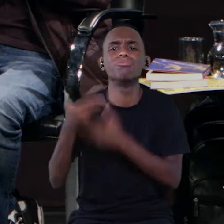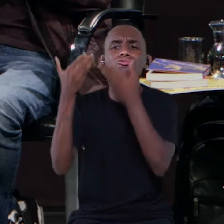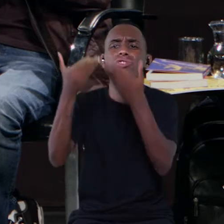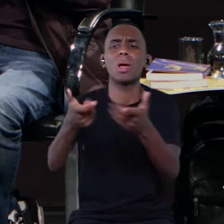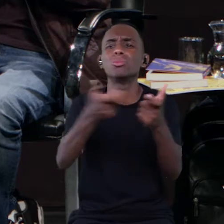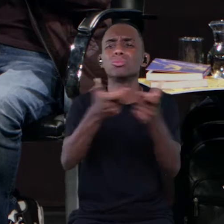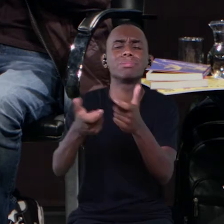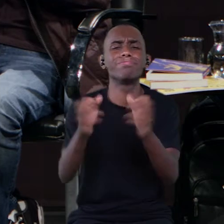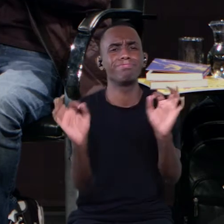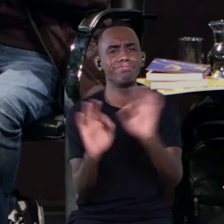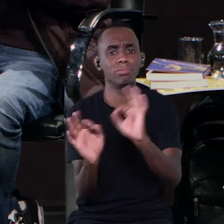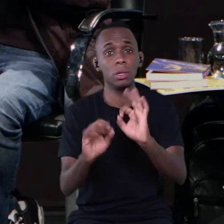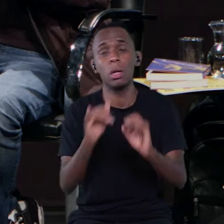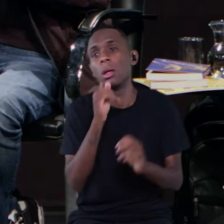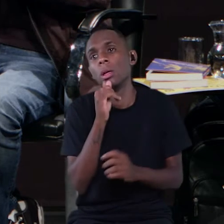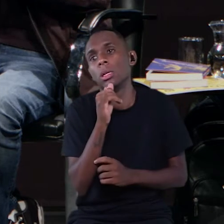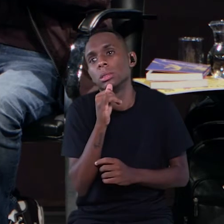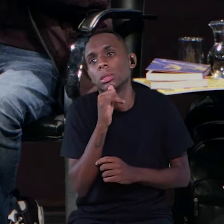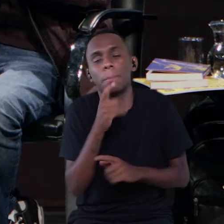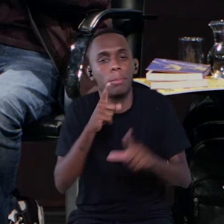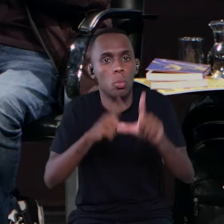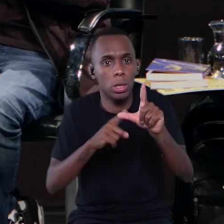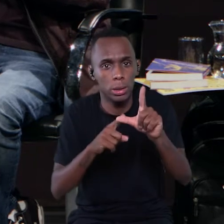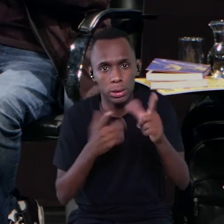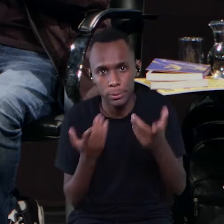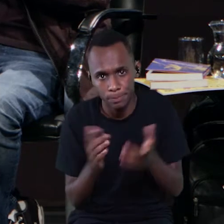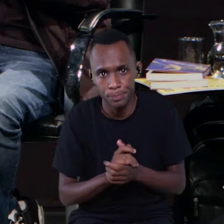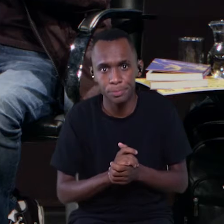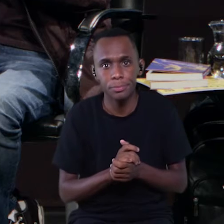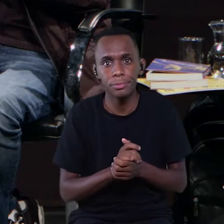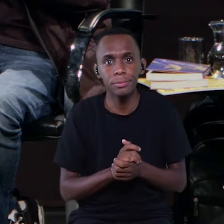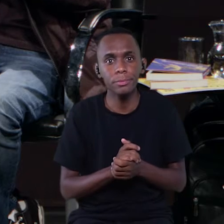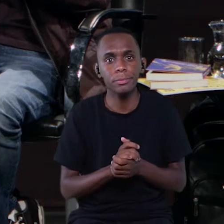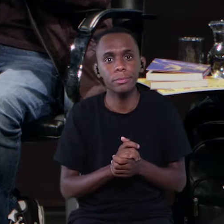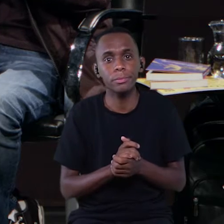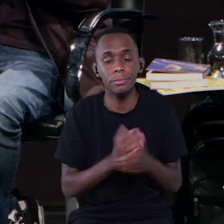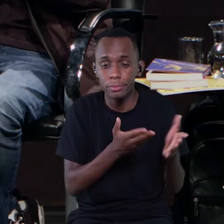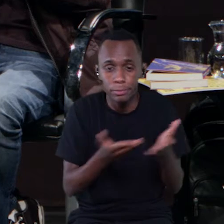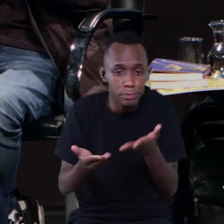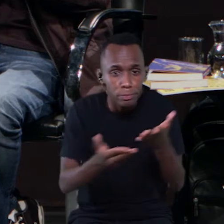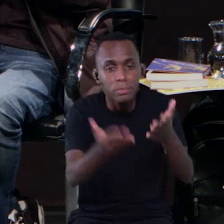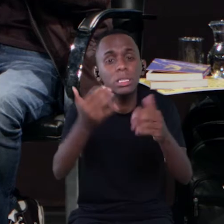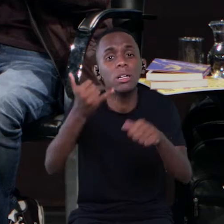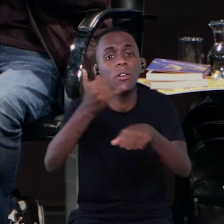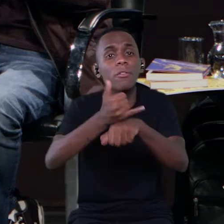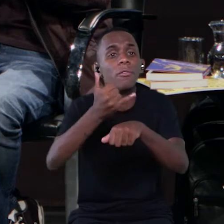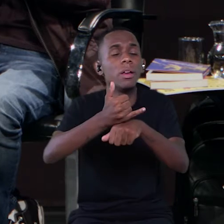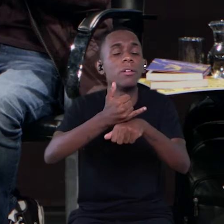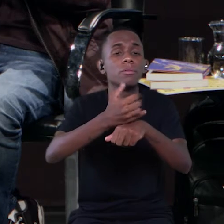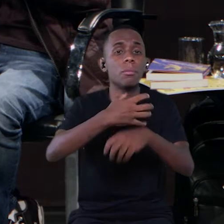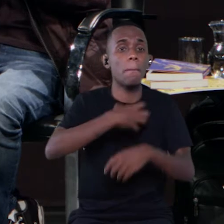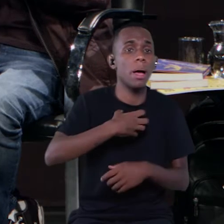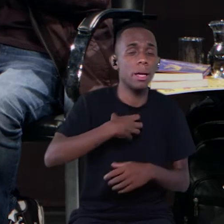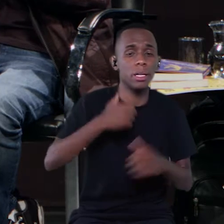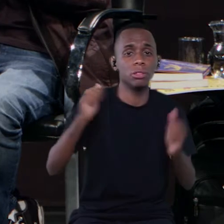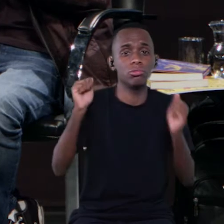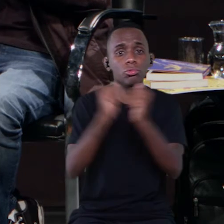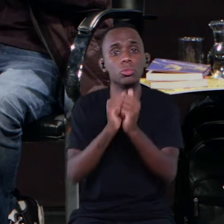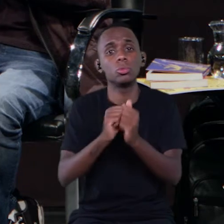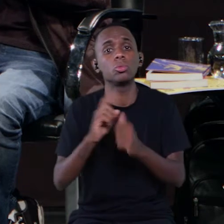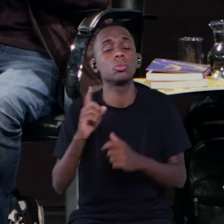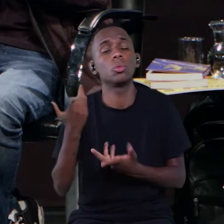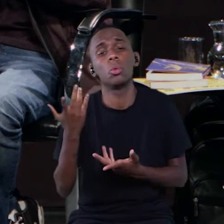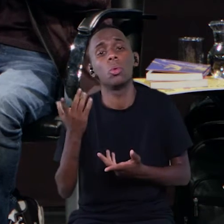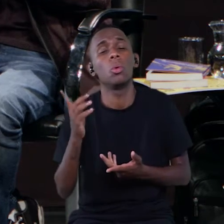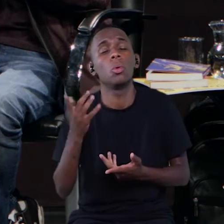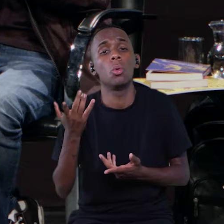lugar algum. Eu penso aqui, por exemplo, numa letra como aquela que vai falar da estrada de ferro que ligava a Bahia a Minas, e